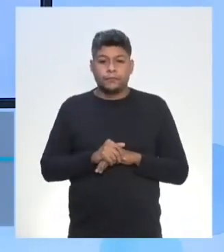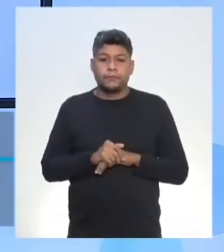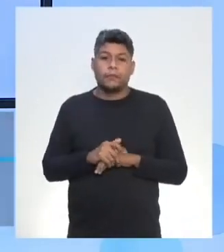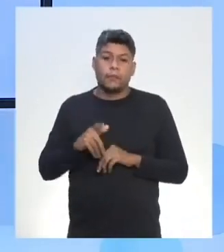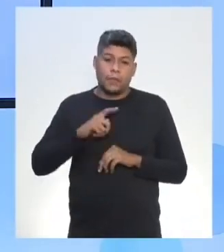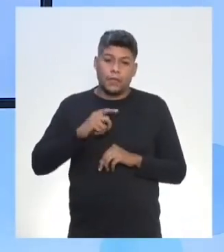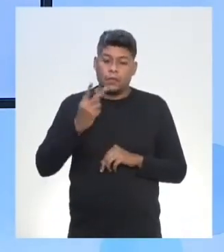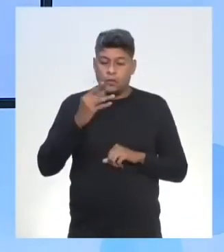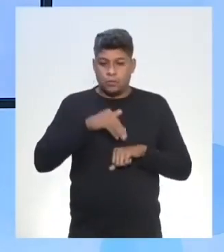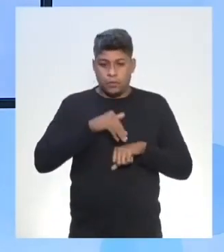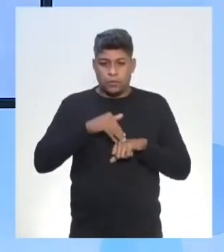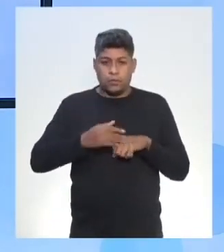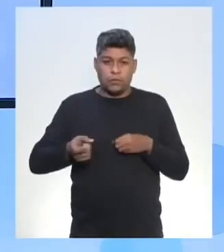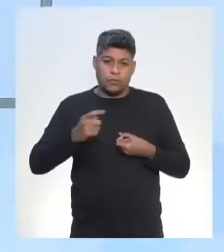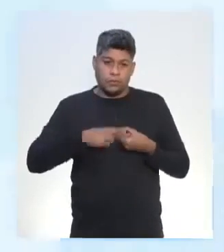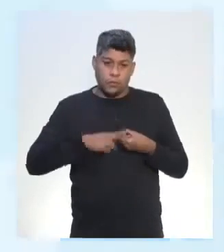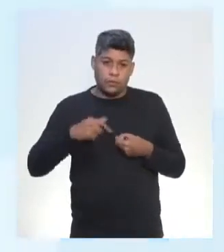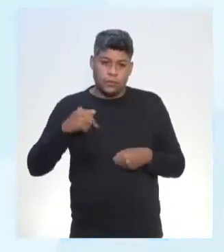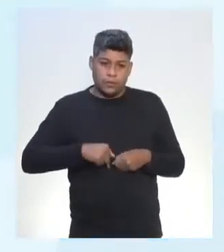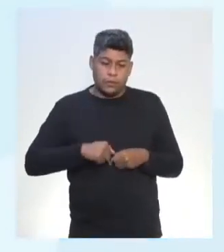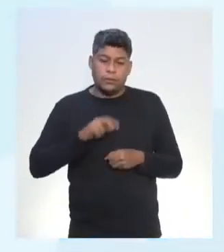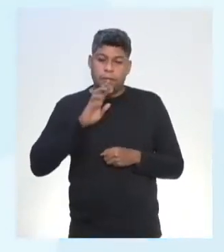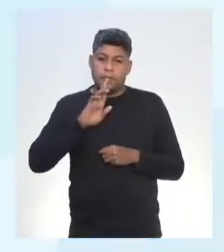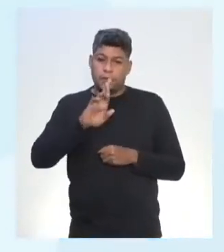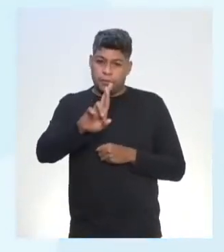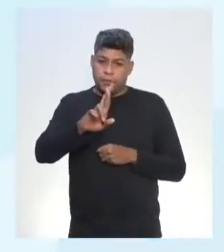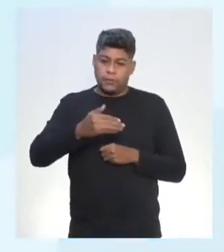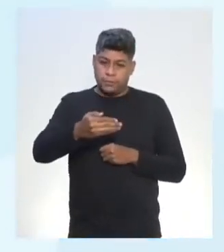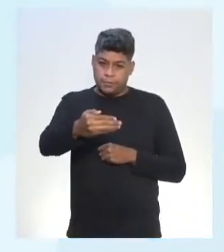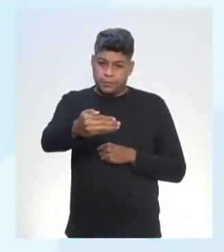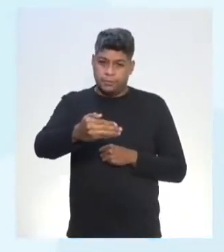Vocês têm mais 2 minutos para voltar aqui com a resposta.